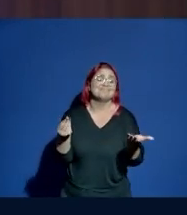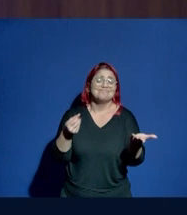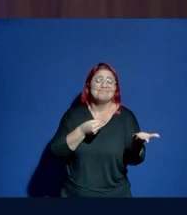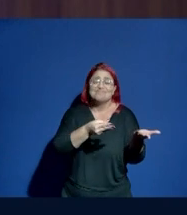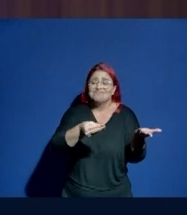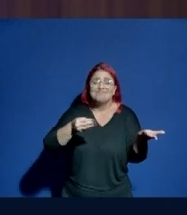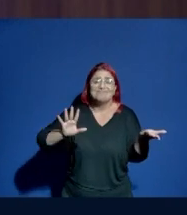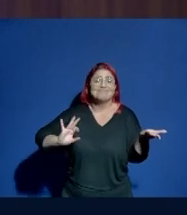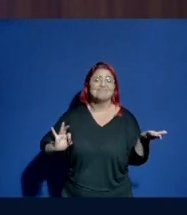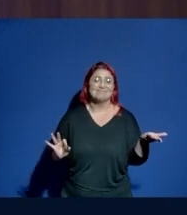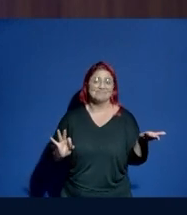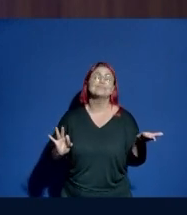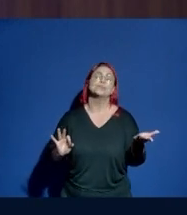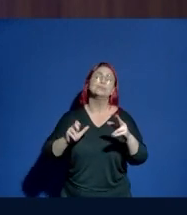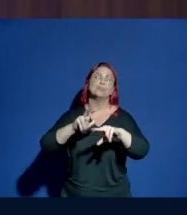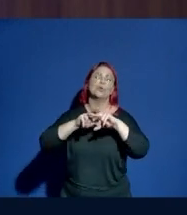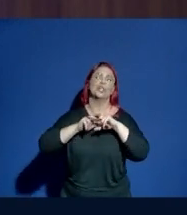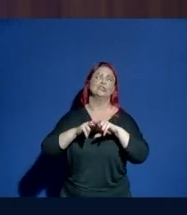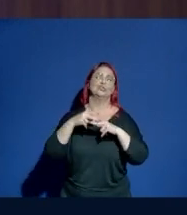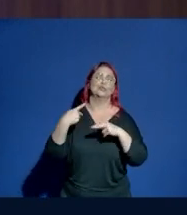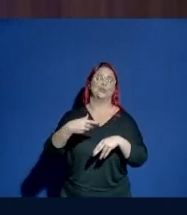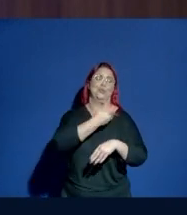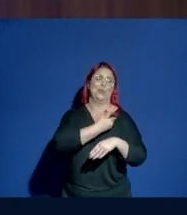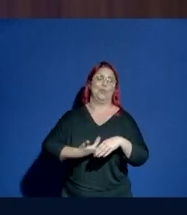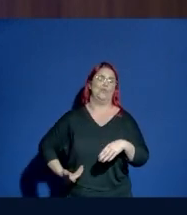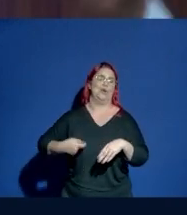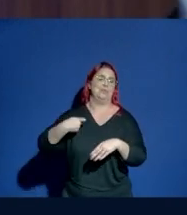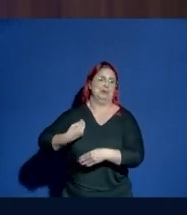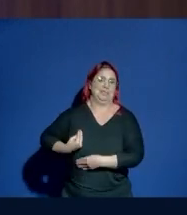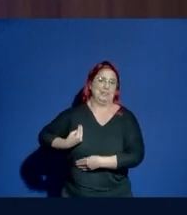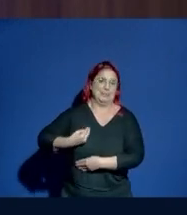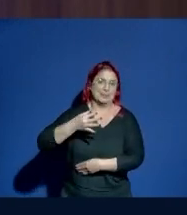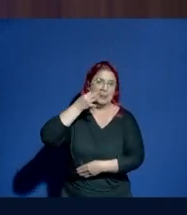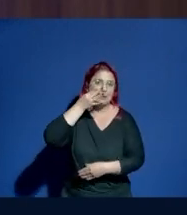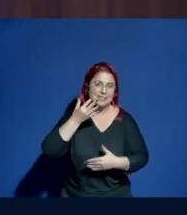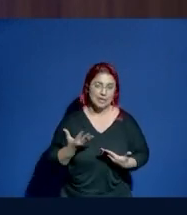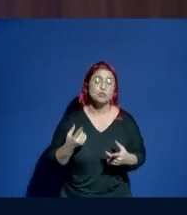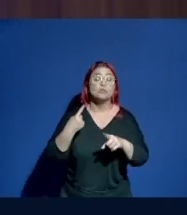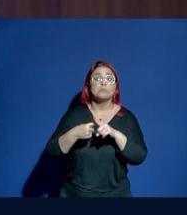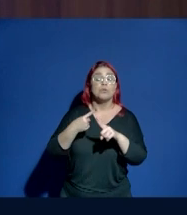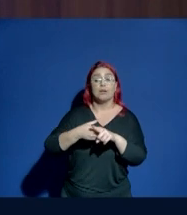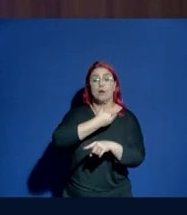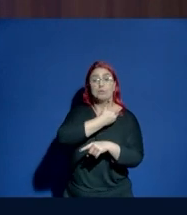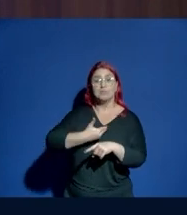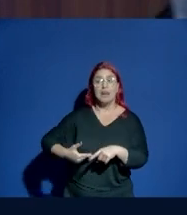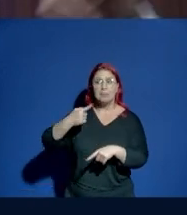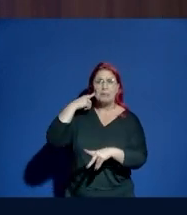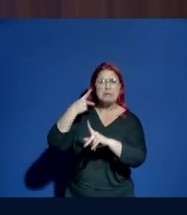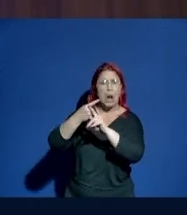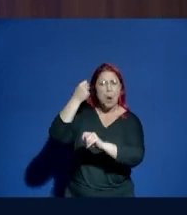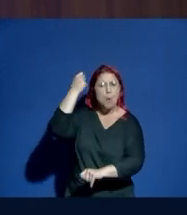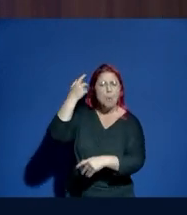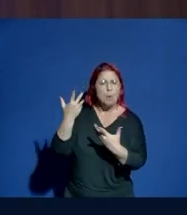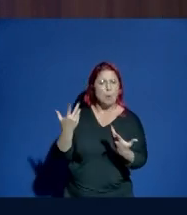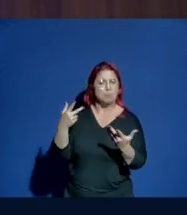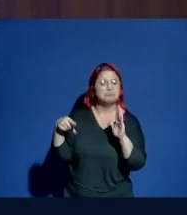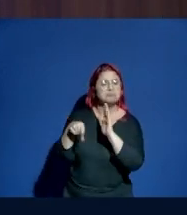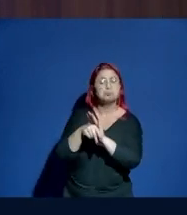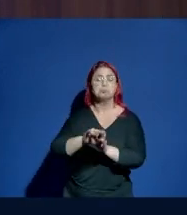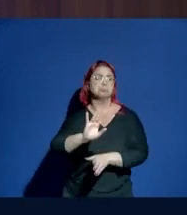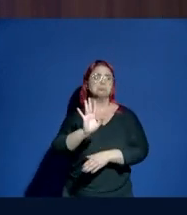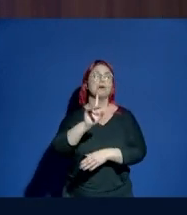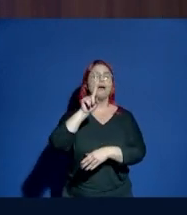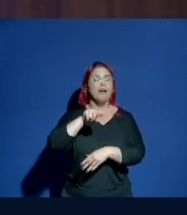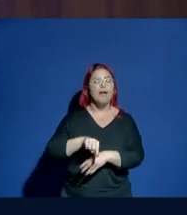e aí que o papel do estado tem que estar presente porque o estado não Visa lucro objetivo ele